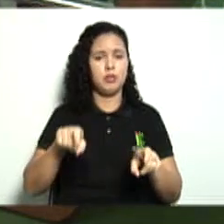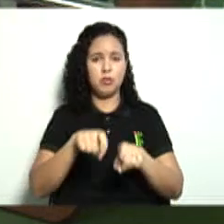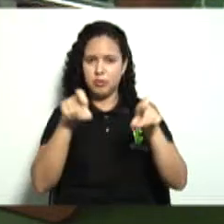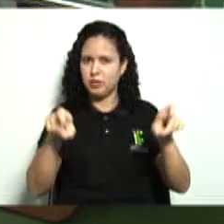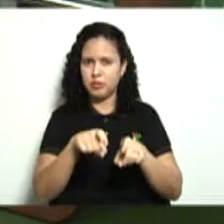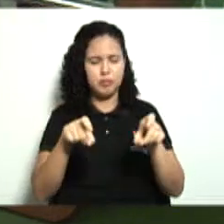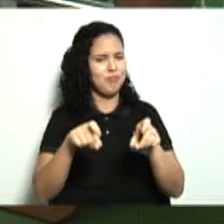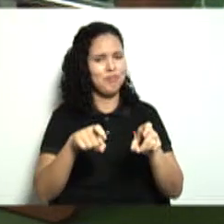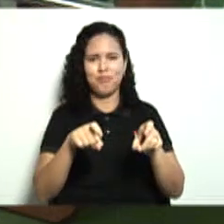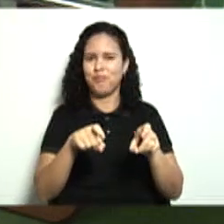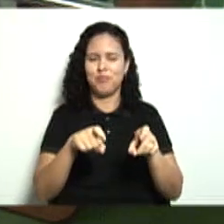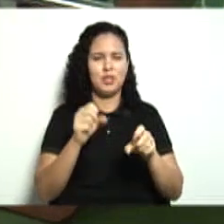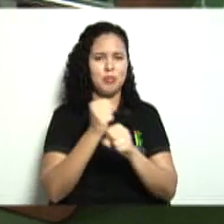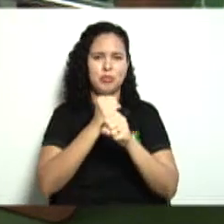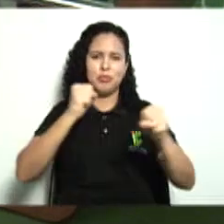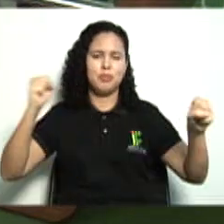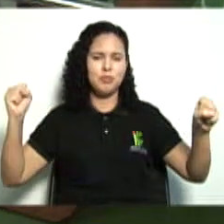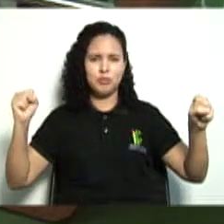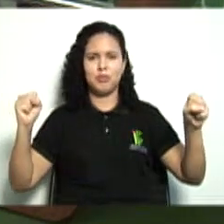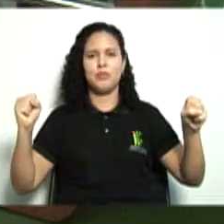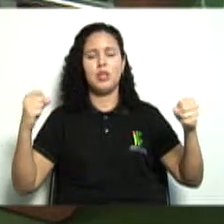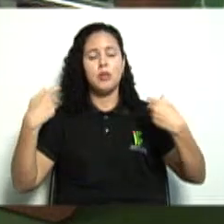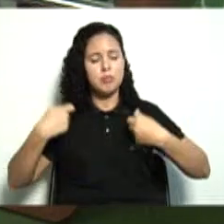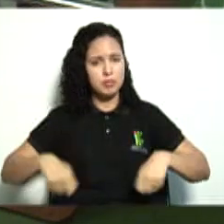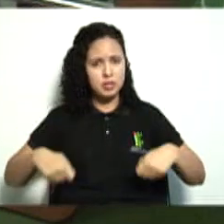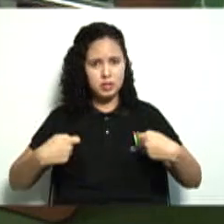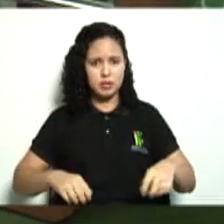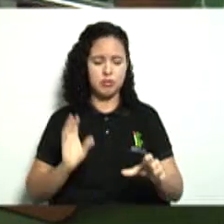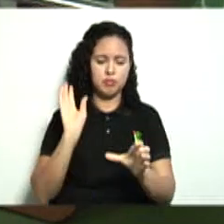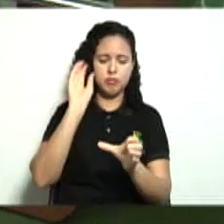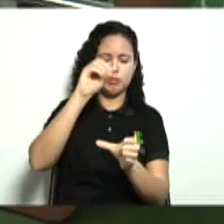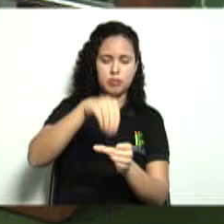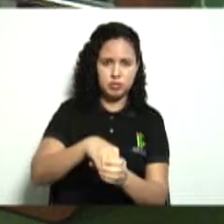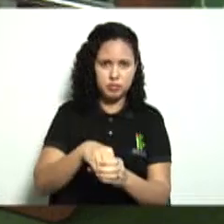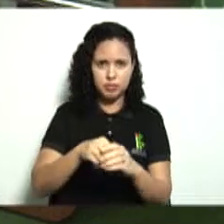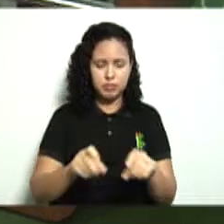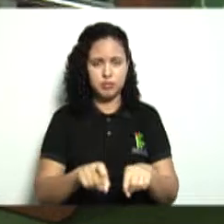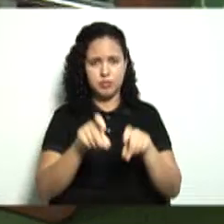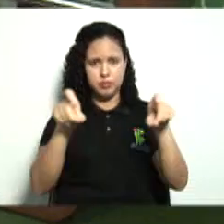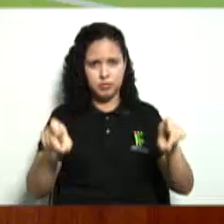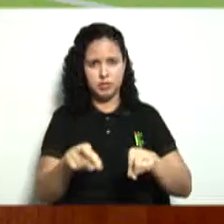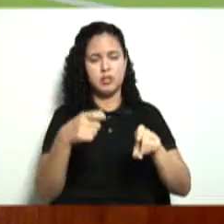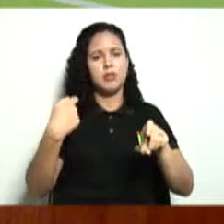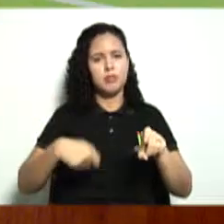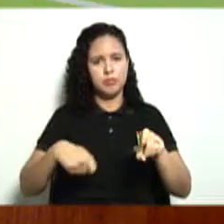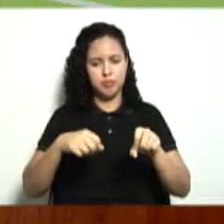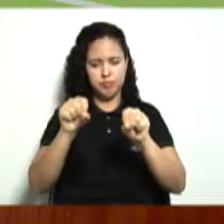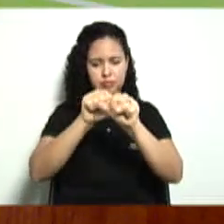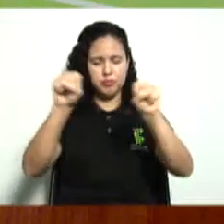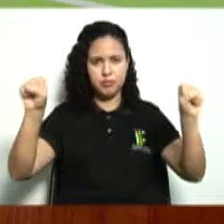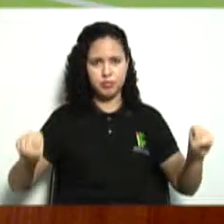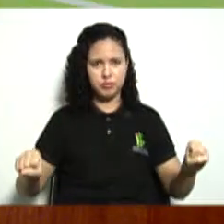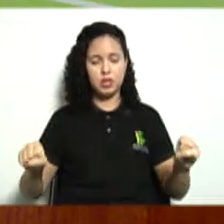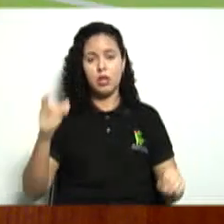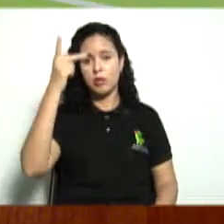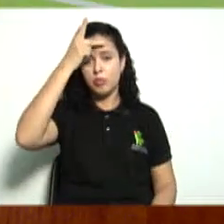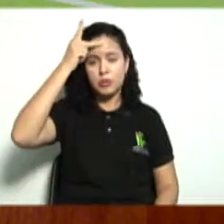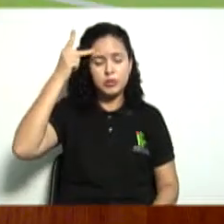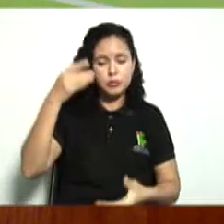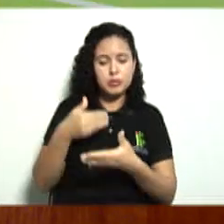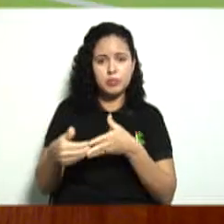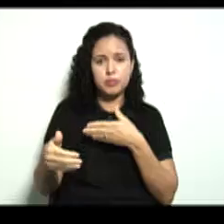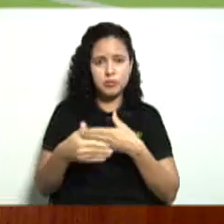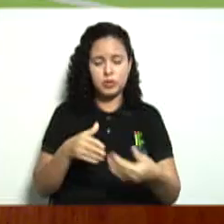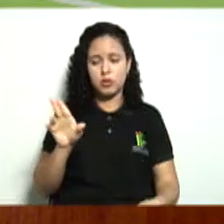Hoje você não consegue fazer isso. Qualquer usuário que tente utilizar um equipamento, um computador, sem um